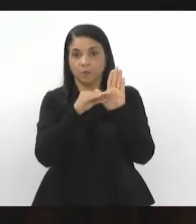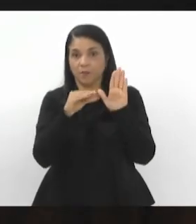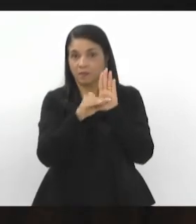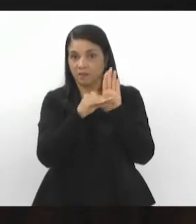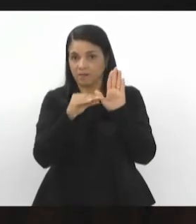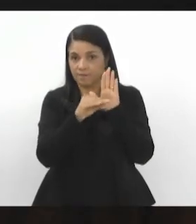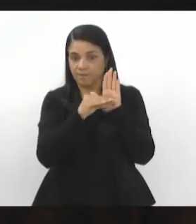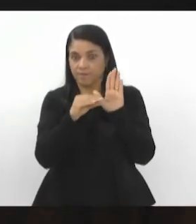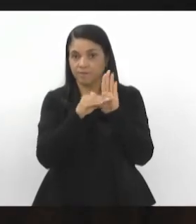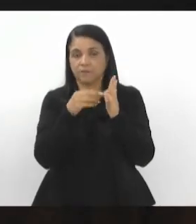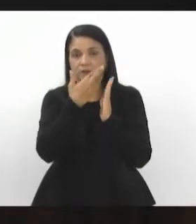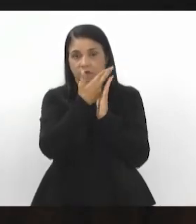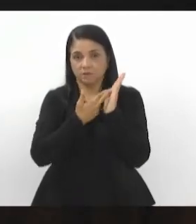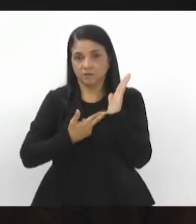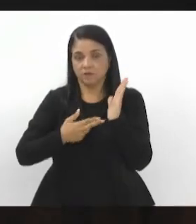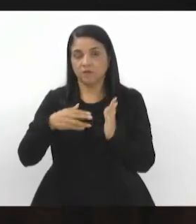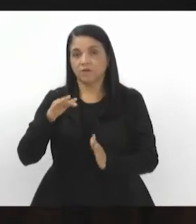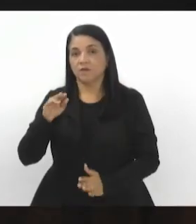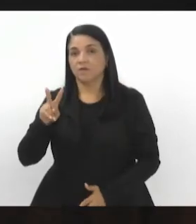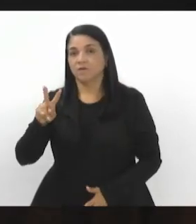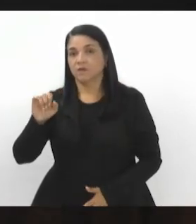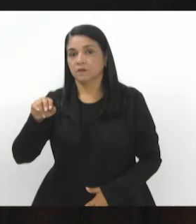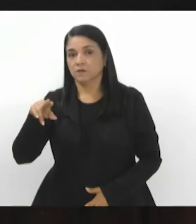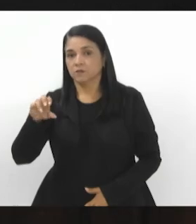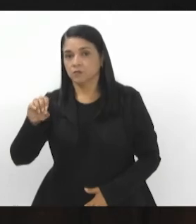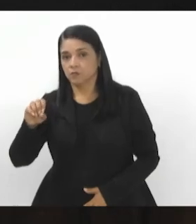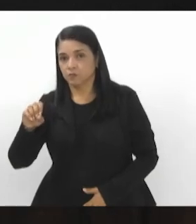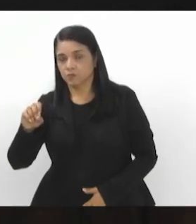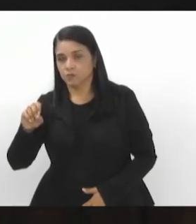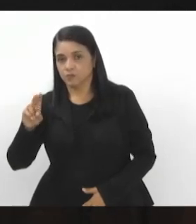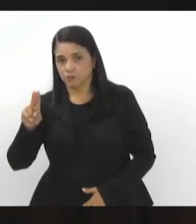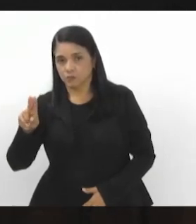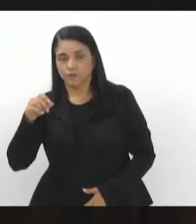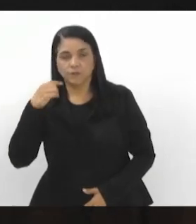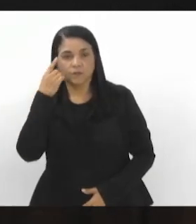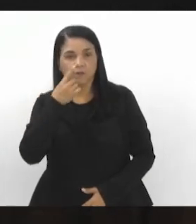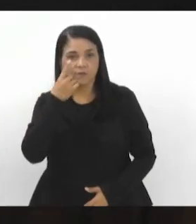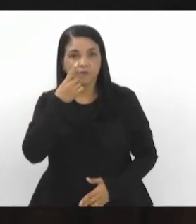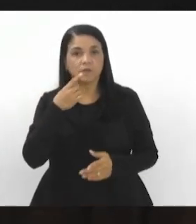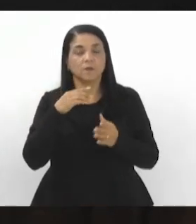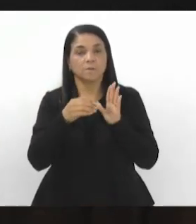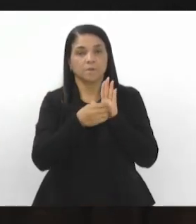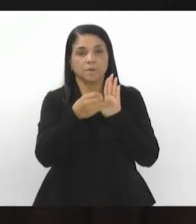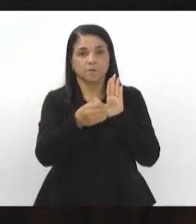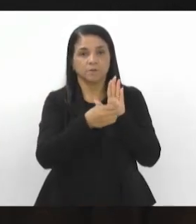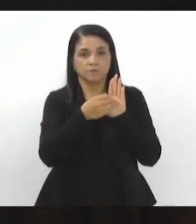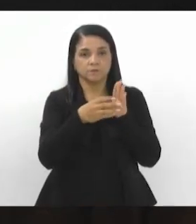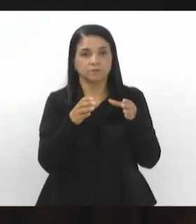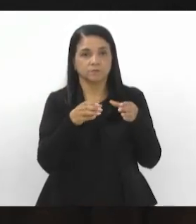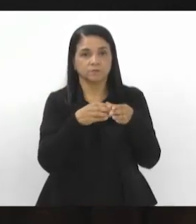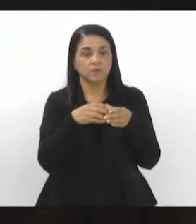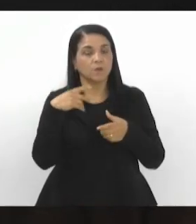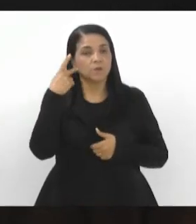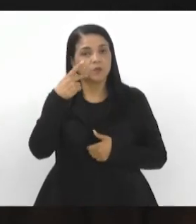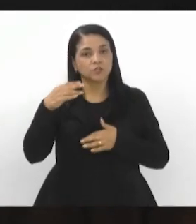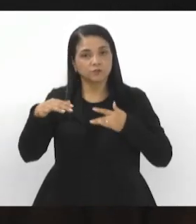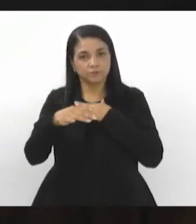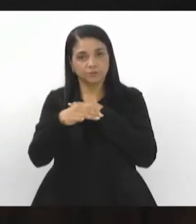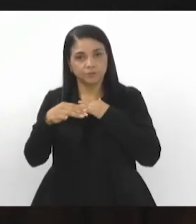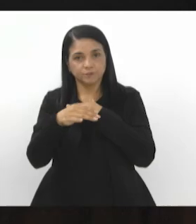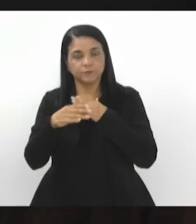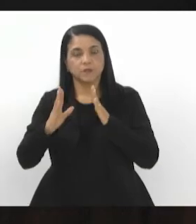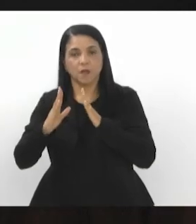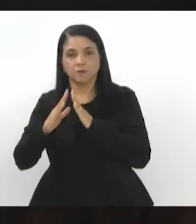emendas. Relatoria do deputado Vinícius Cozzolino. Pendendo de pareceres das comissões de Política Urbana, Habitação e